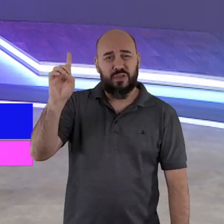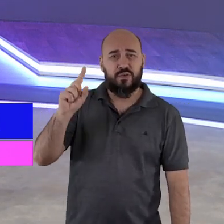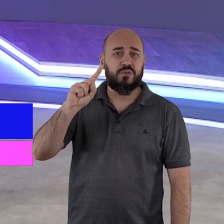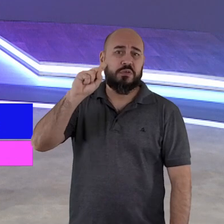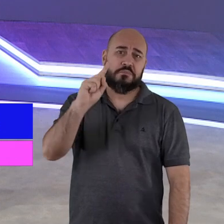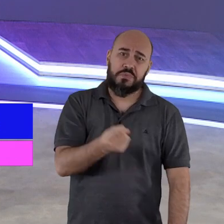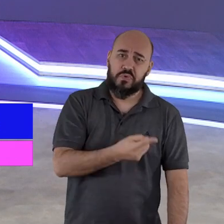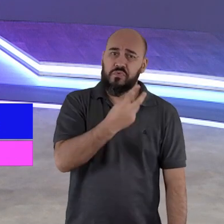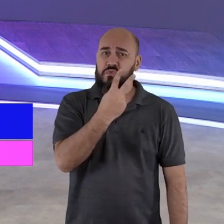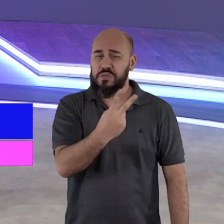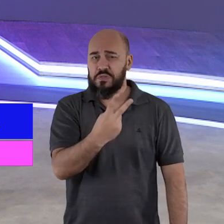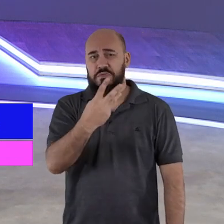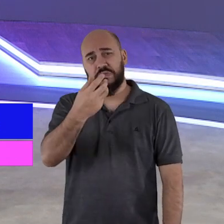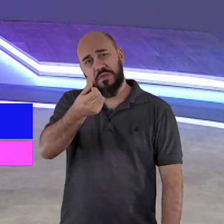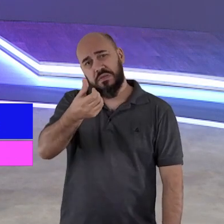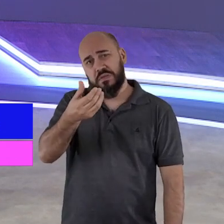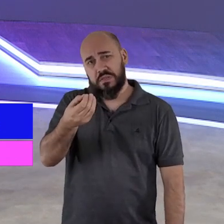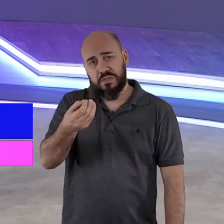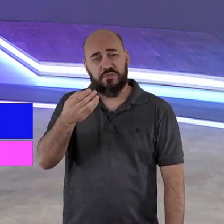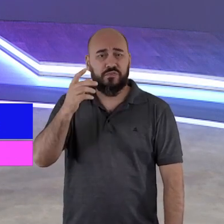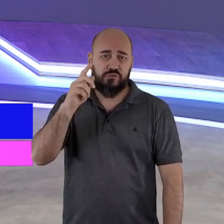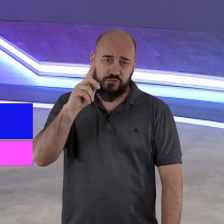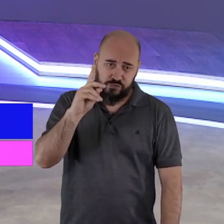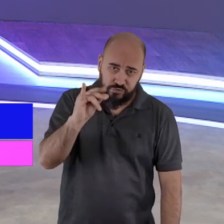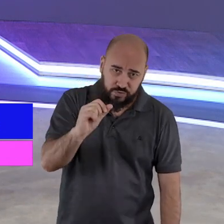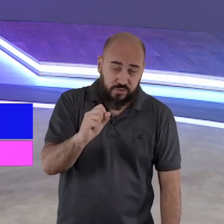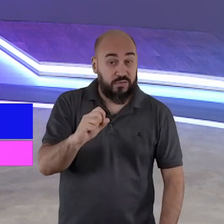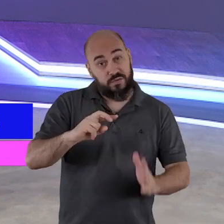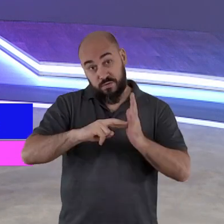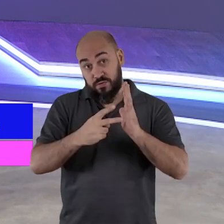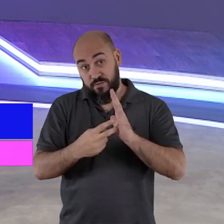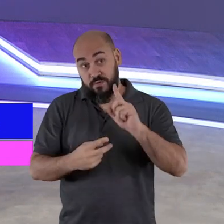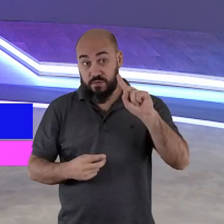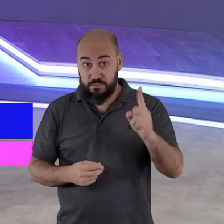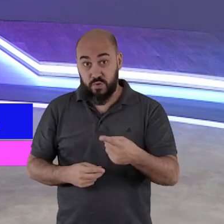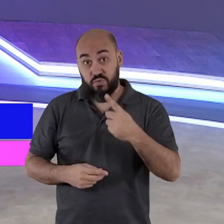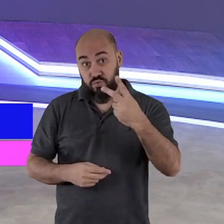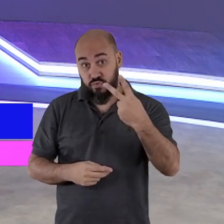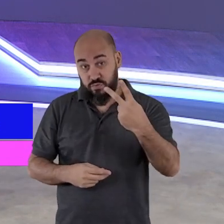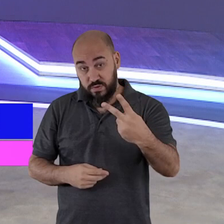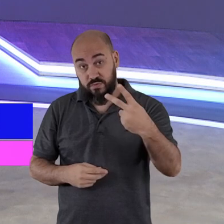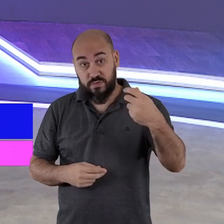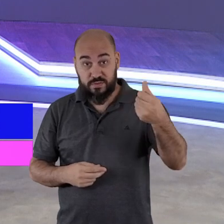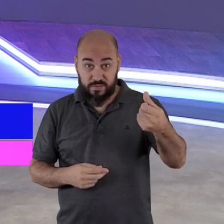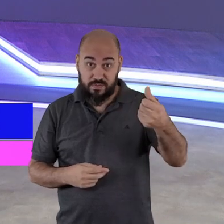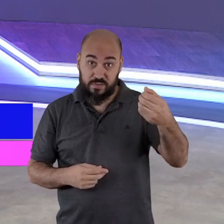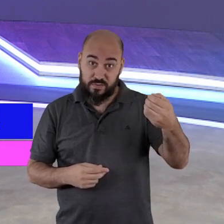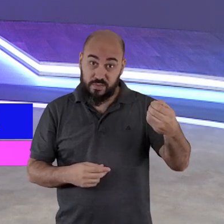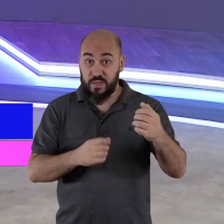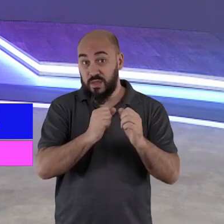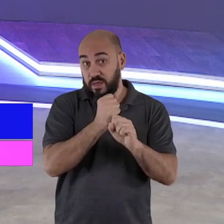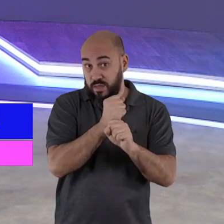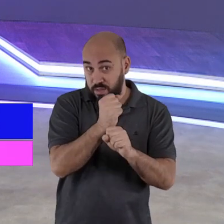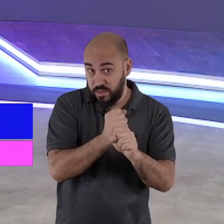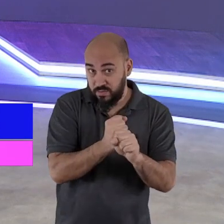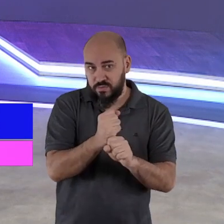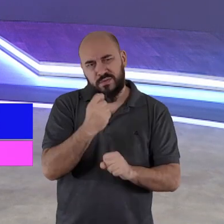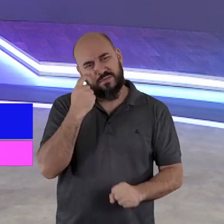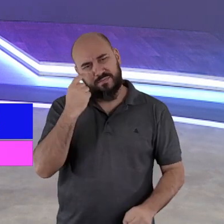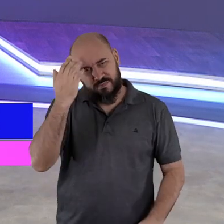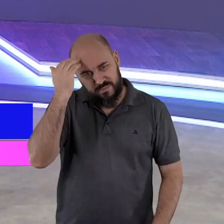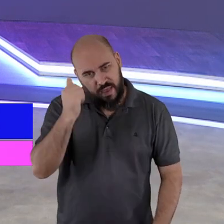que na verdade representam 1260 anos, como nós vimos já em programas anteriores, tudo que na profecia